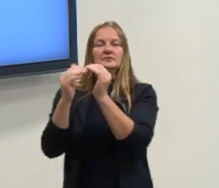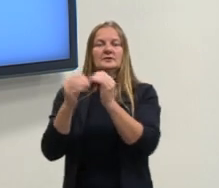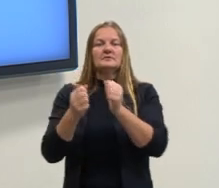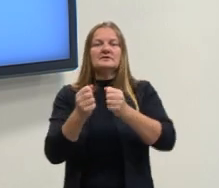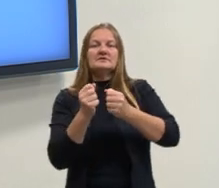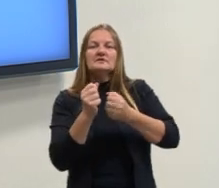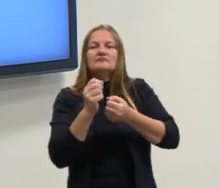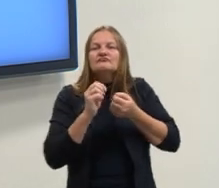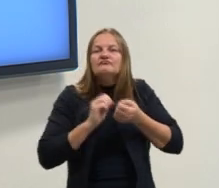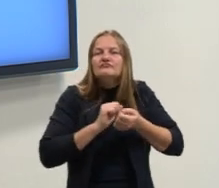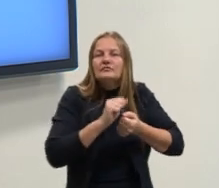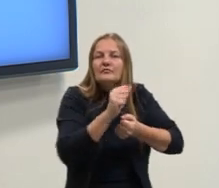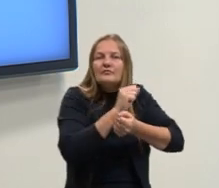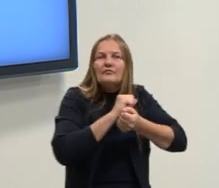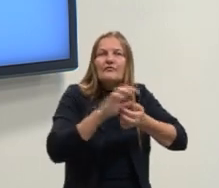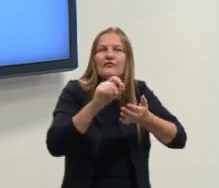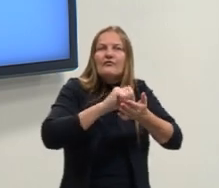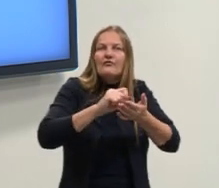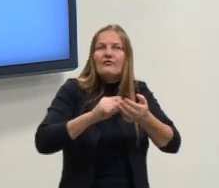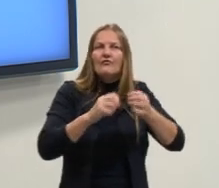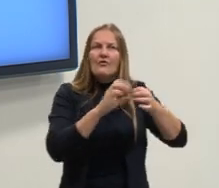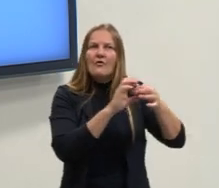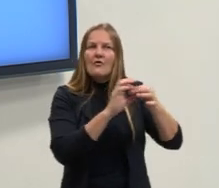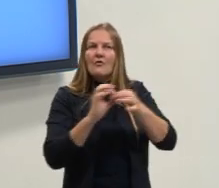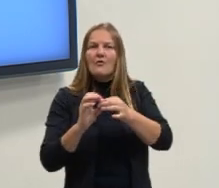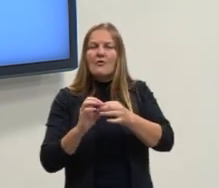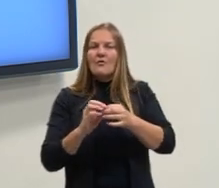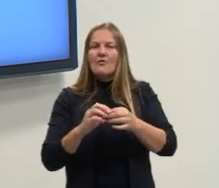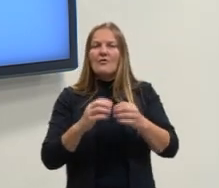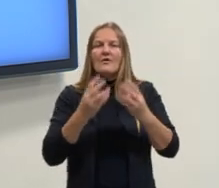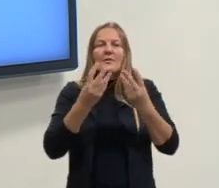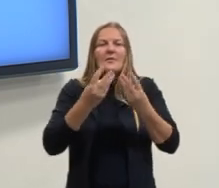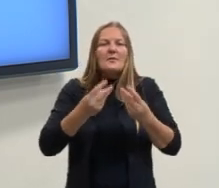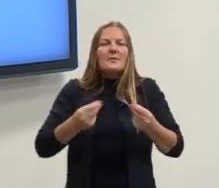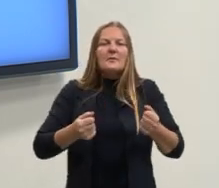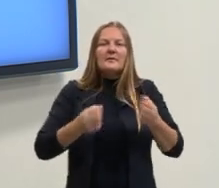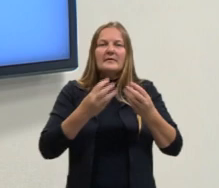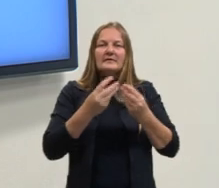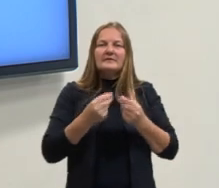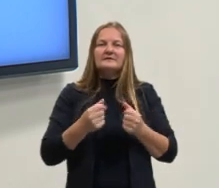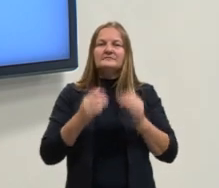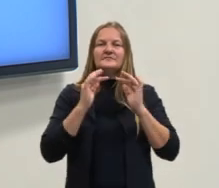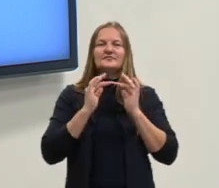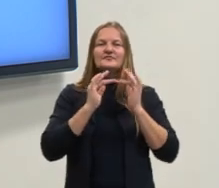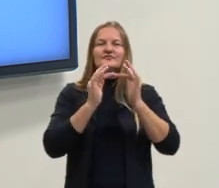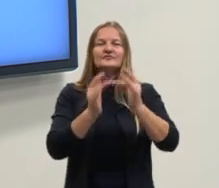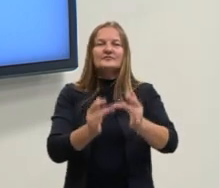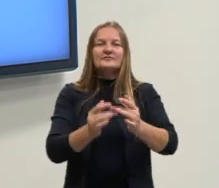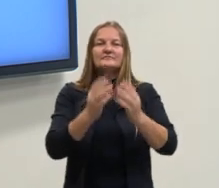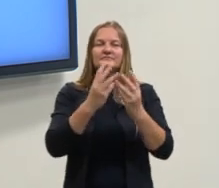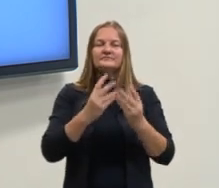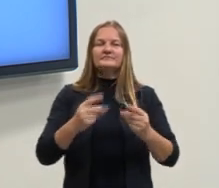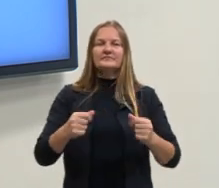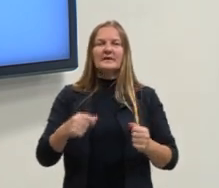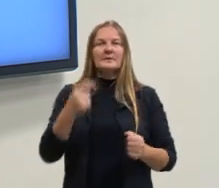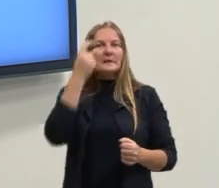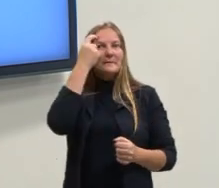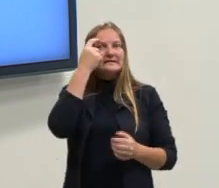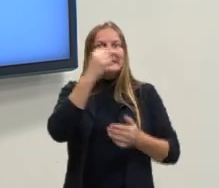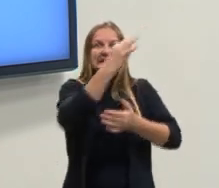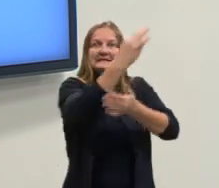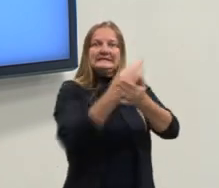tem que ser natural mas essa fluidez só vai ser natural quando eu pensar na totalidade